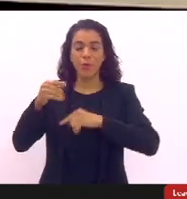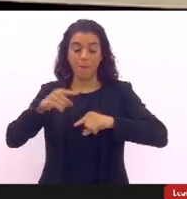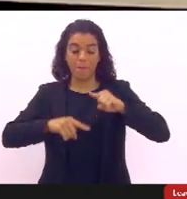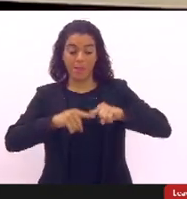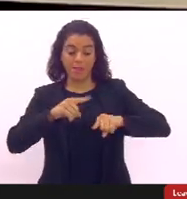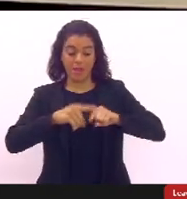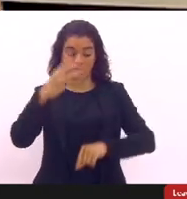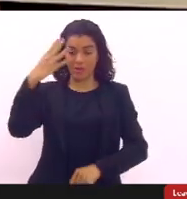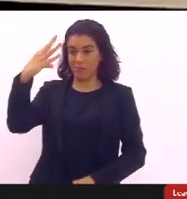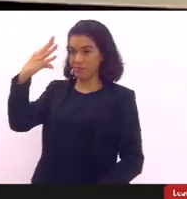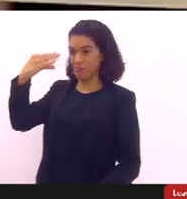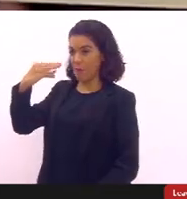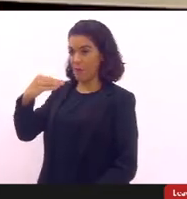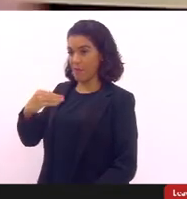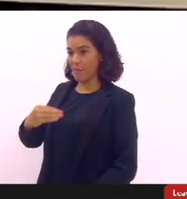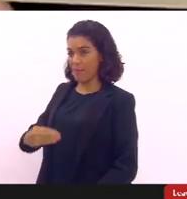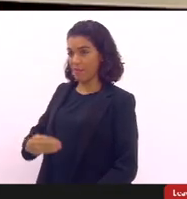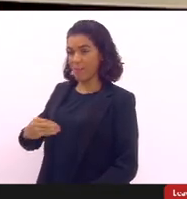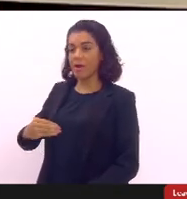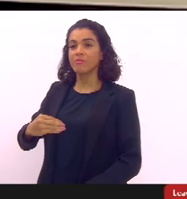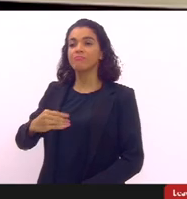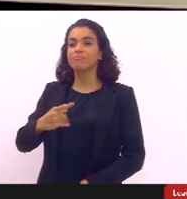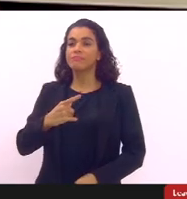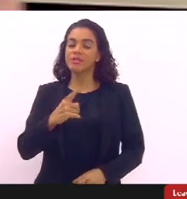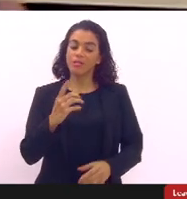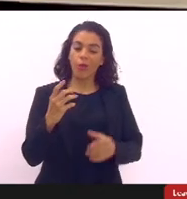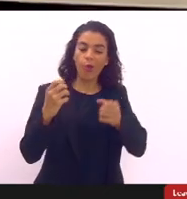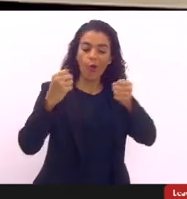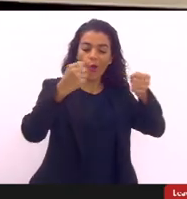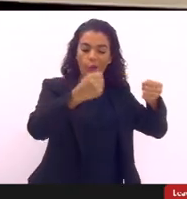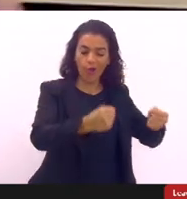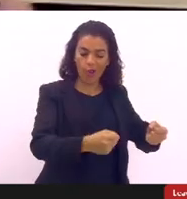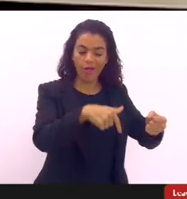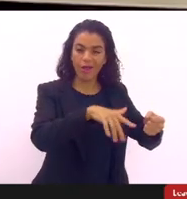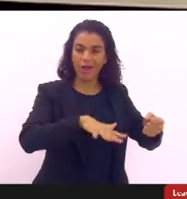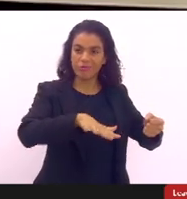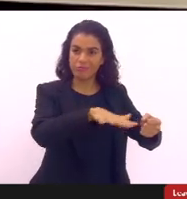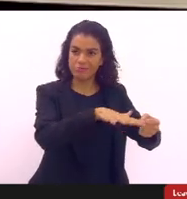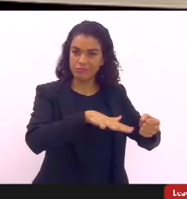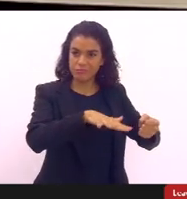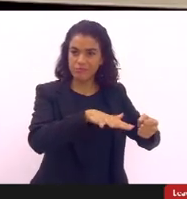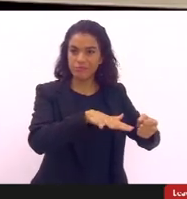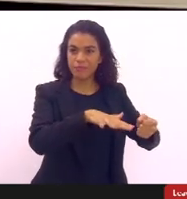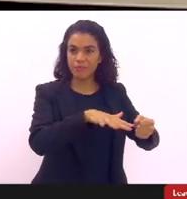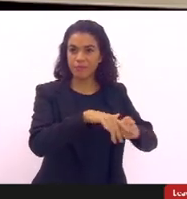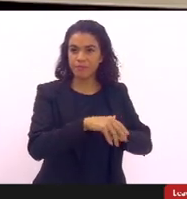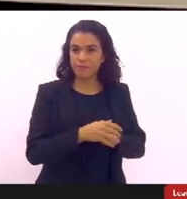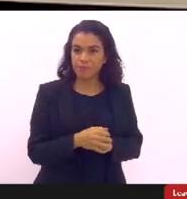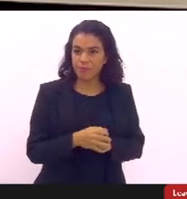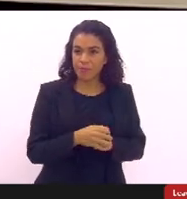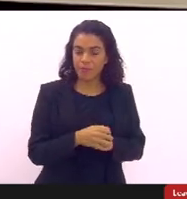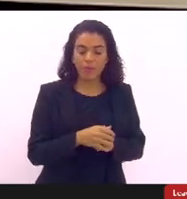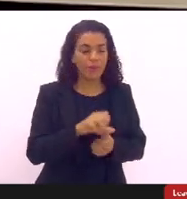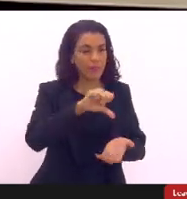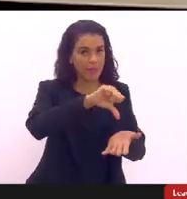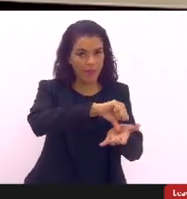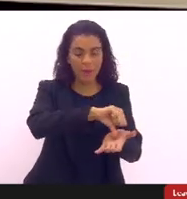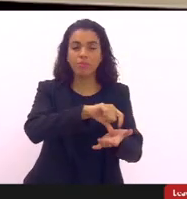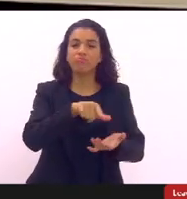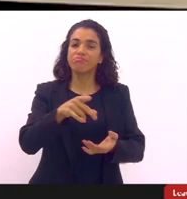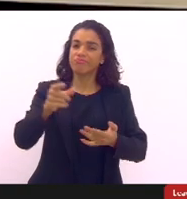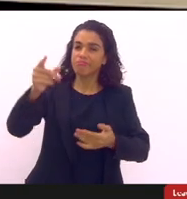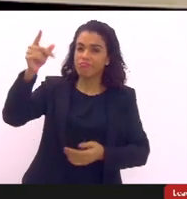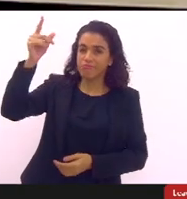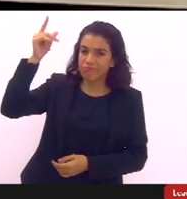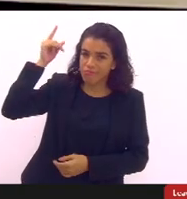de raio-x para ser instalado na porta de entrada masculina da capital, que, à